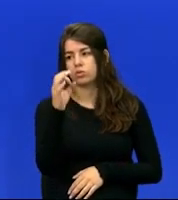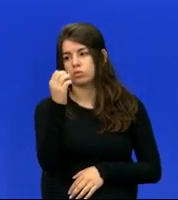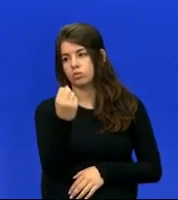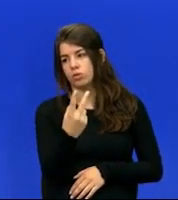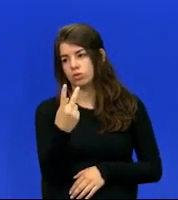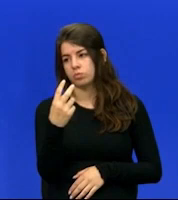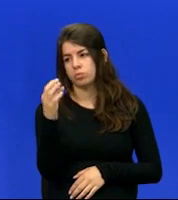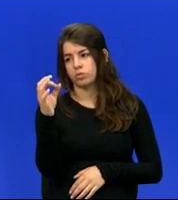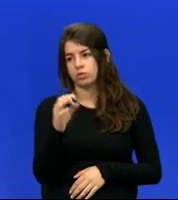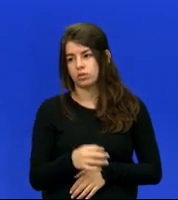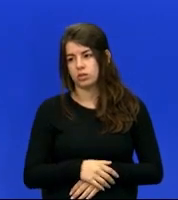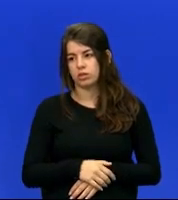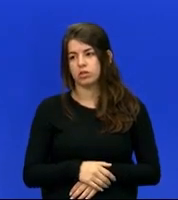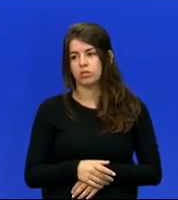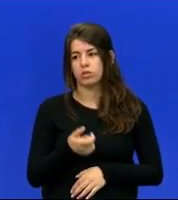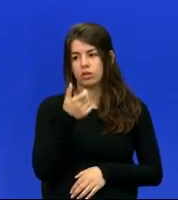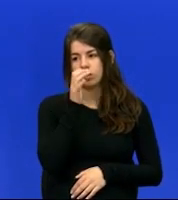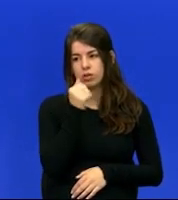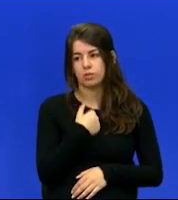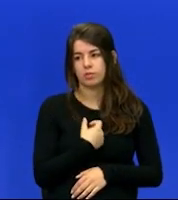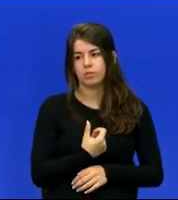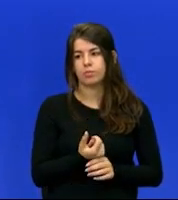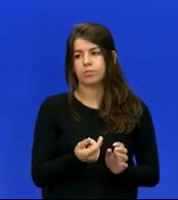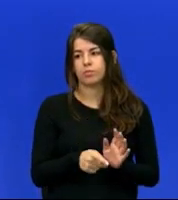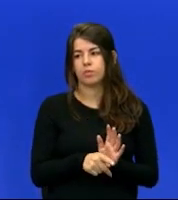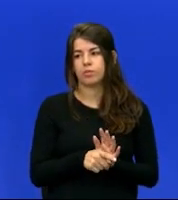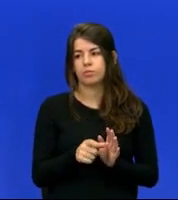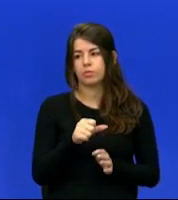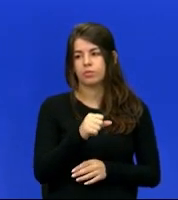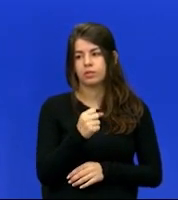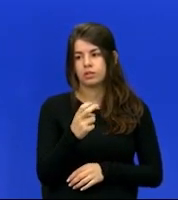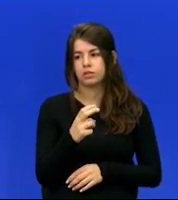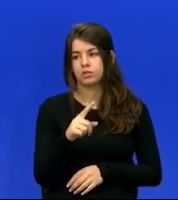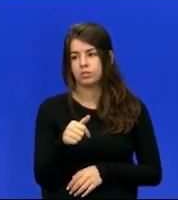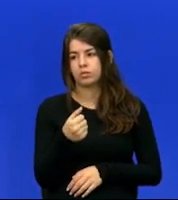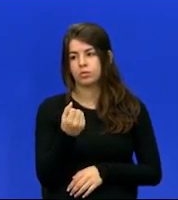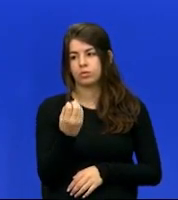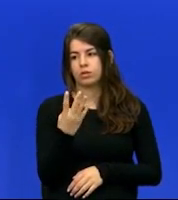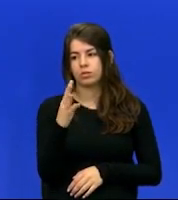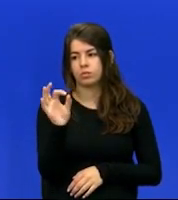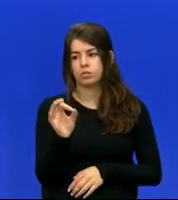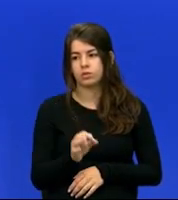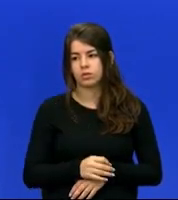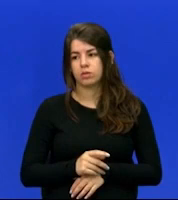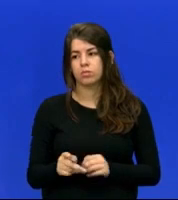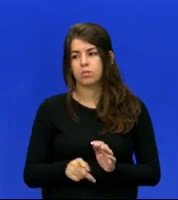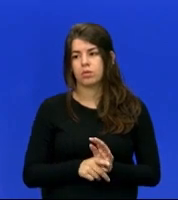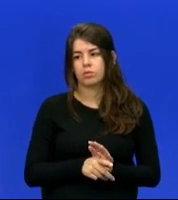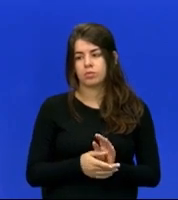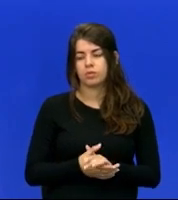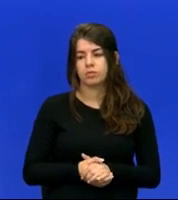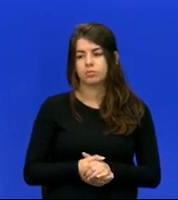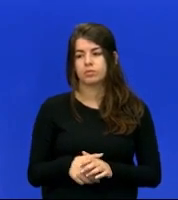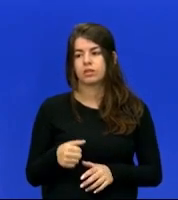68,2%, entre menos 2 e 2, a área de 95,4%, entre menos 3 e